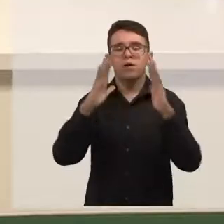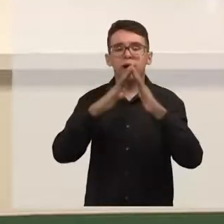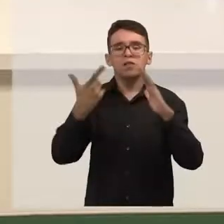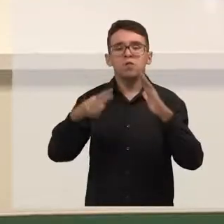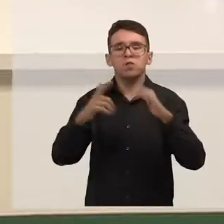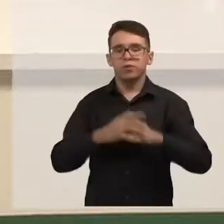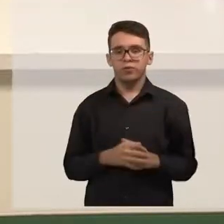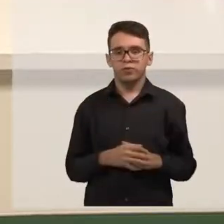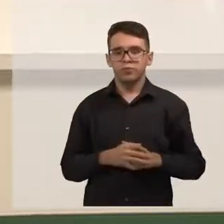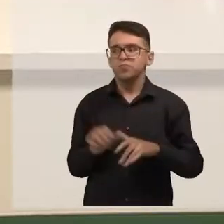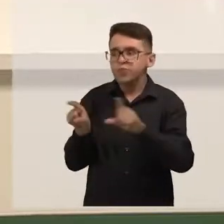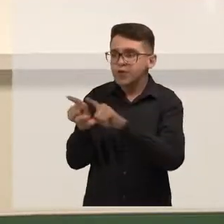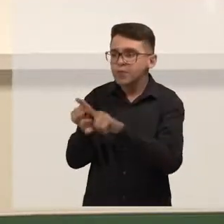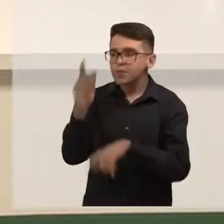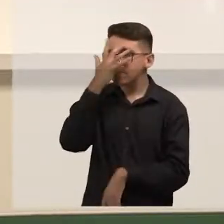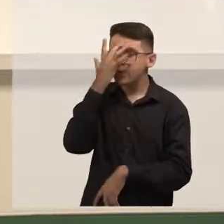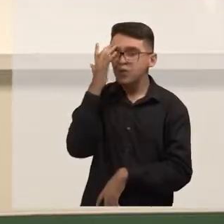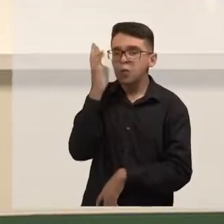viciado de crack. Pois é,